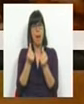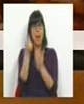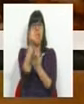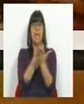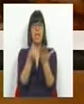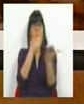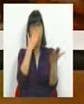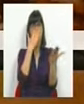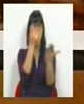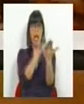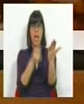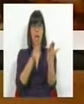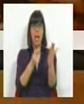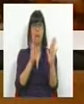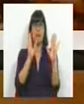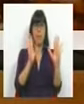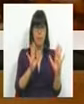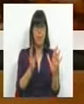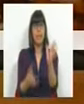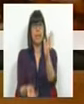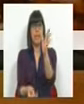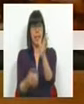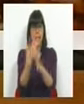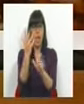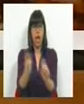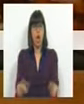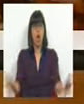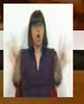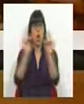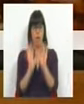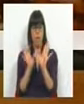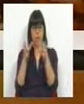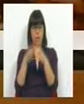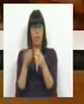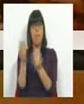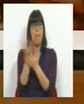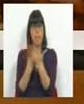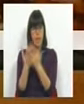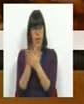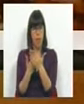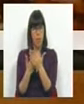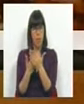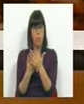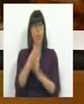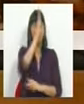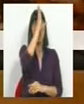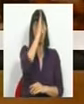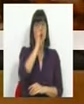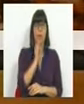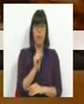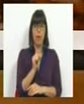desenho. Para criar um novo segmento no mercado, o